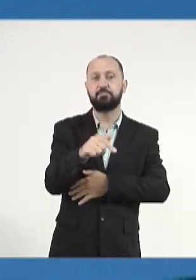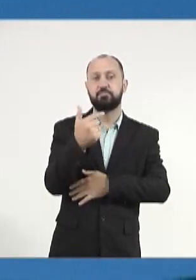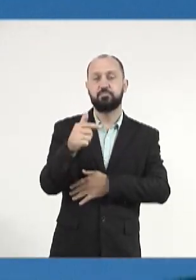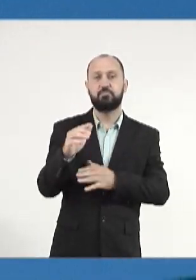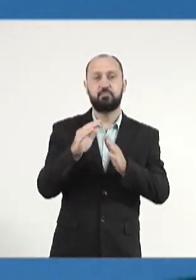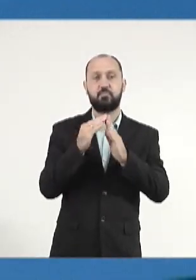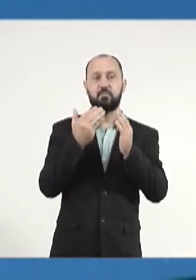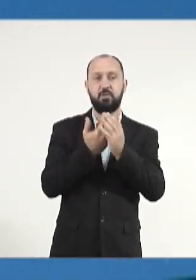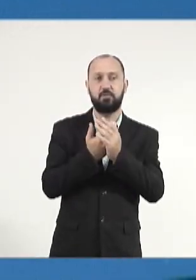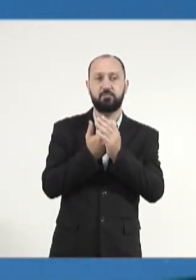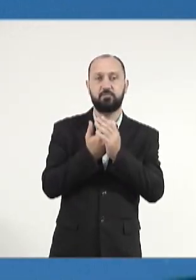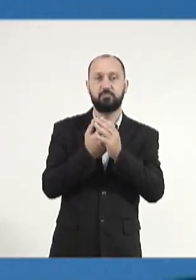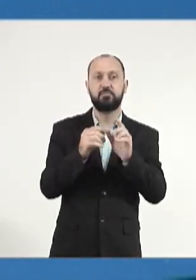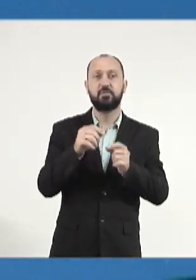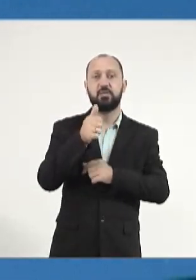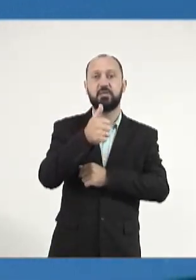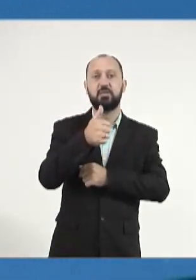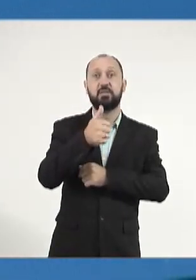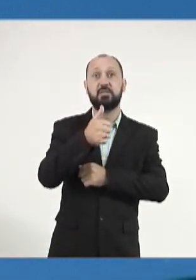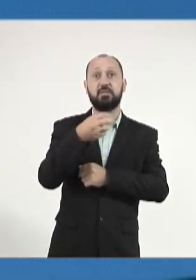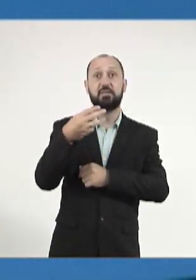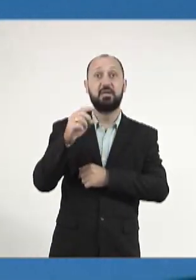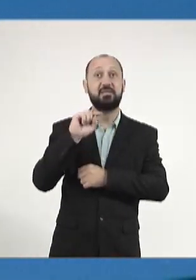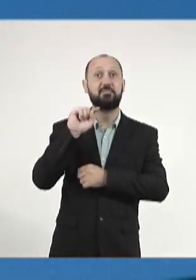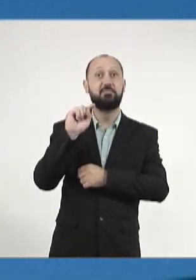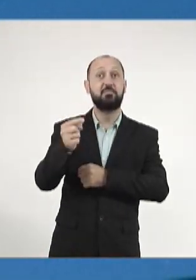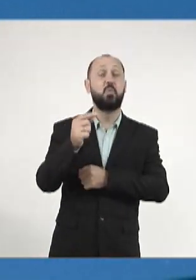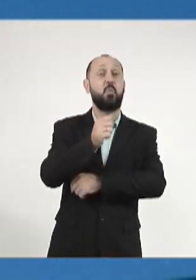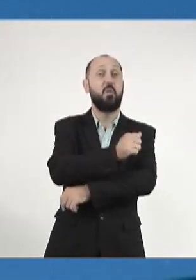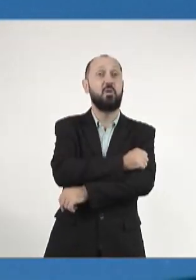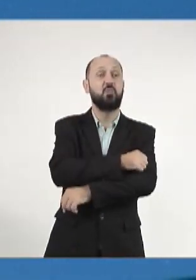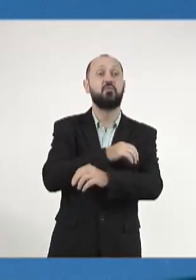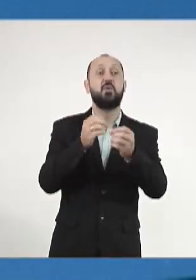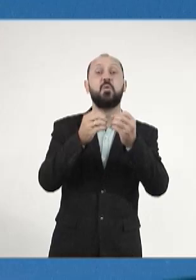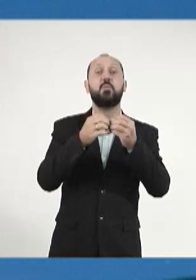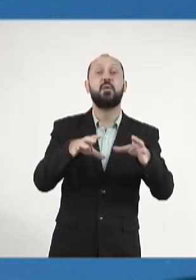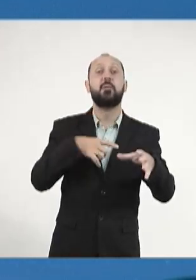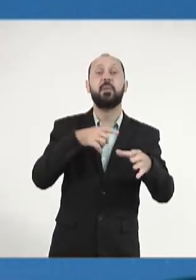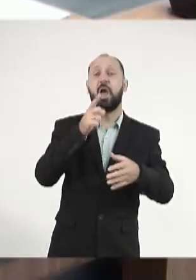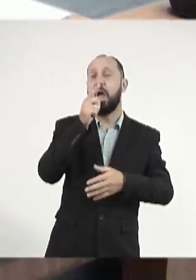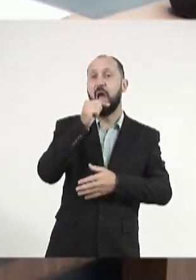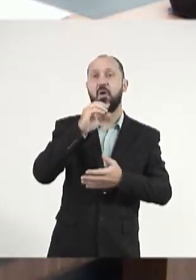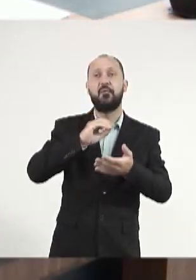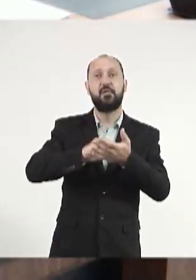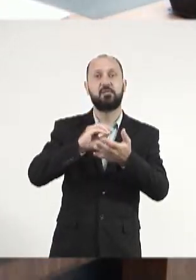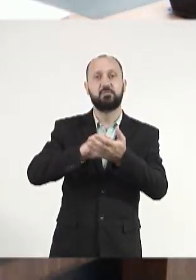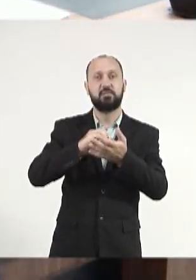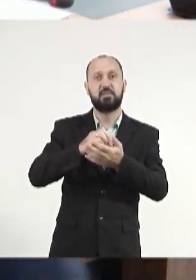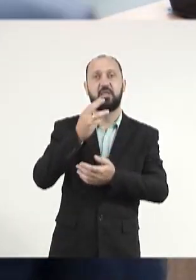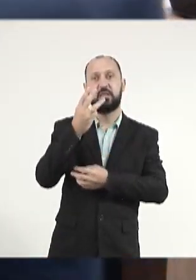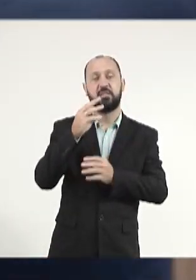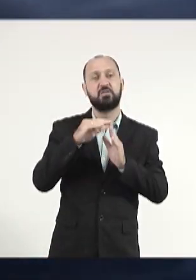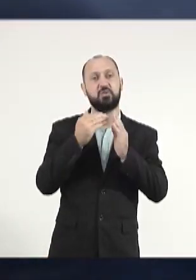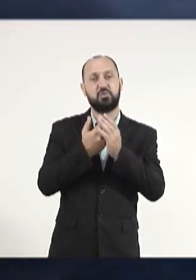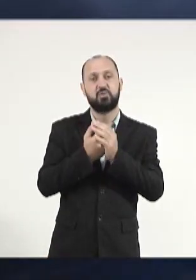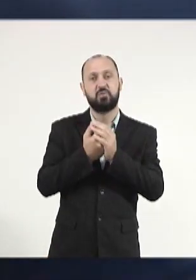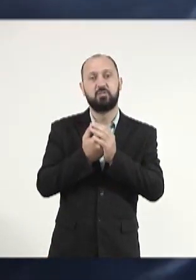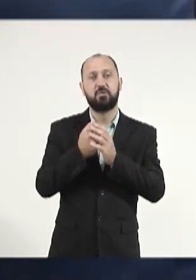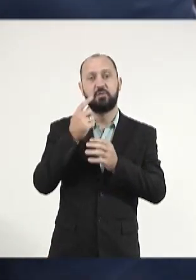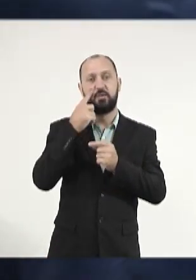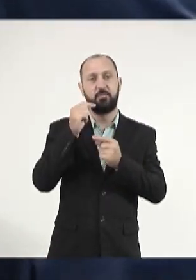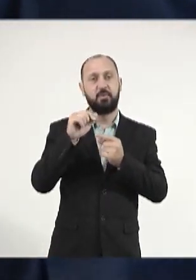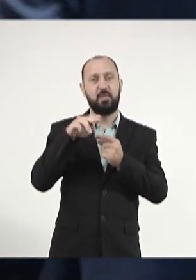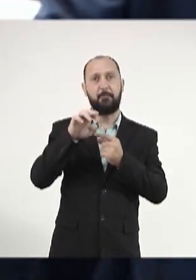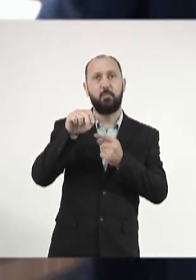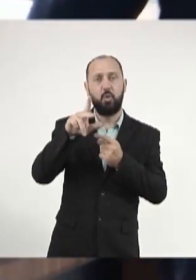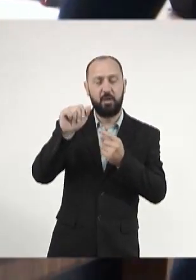nessas escolas. Mais de 3.000 alunos foram prejudicados pela falta de água nessas 3 escolas. Tem Gatuí, Marangatu,